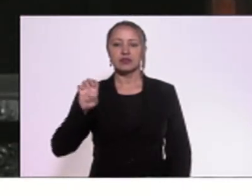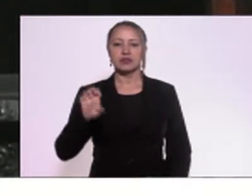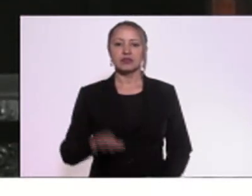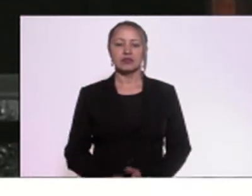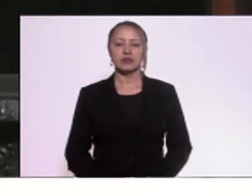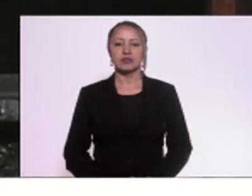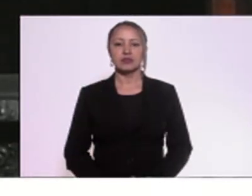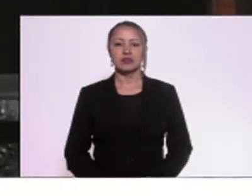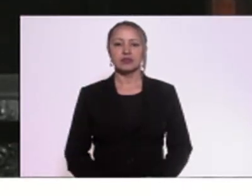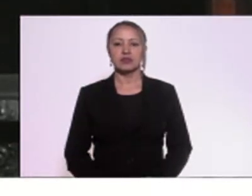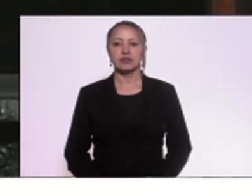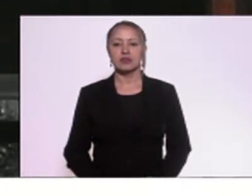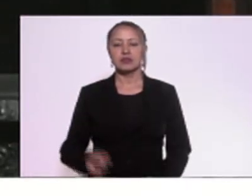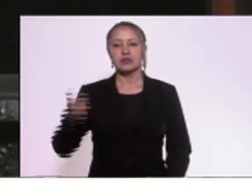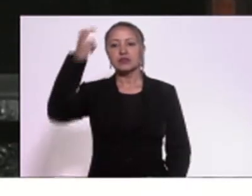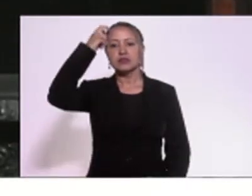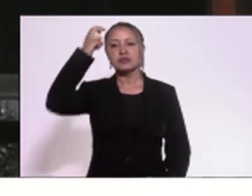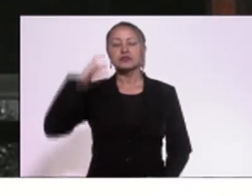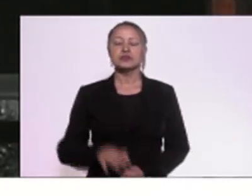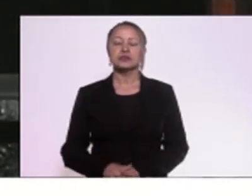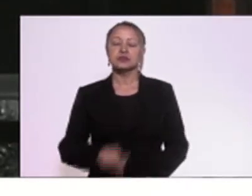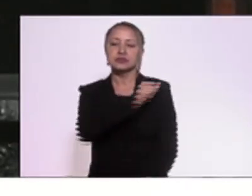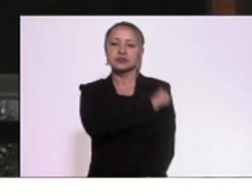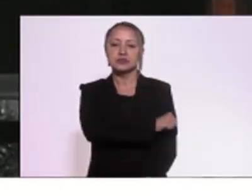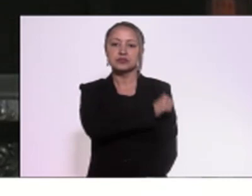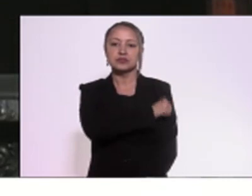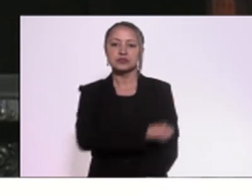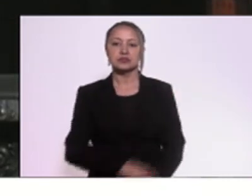do Rio de Janeiro, Adolfo Conder.